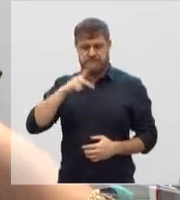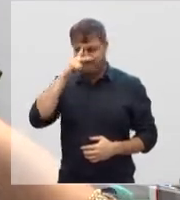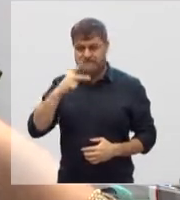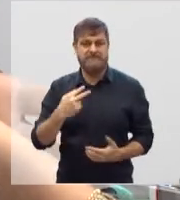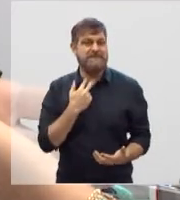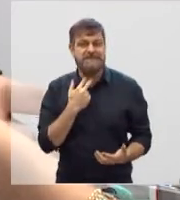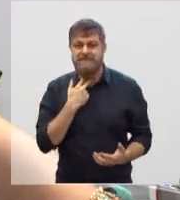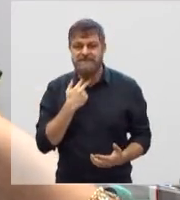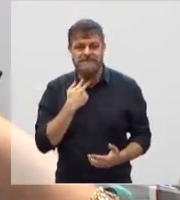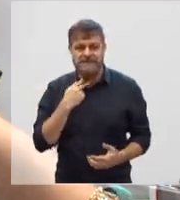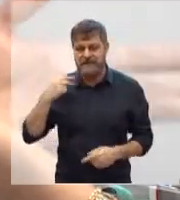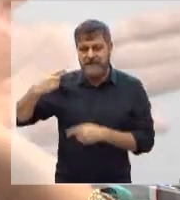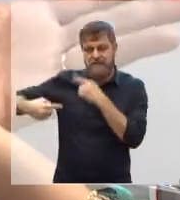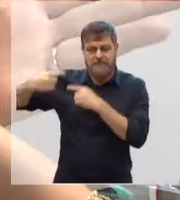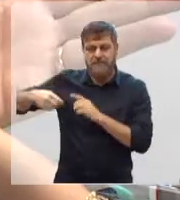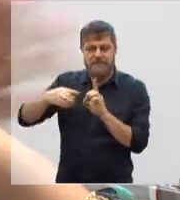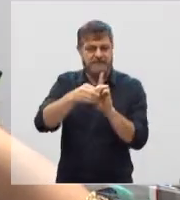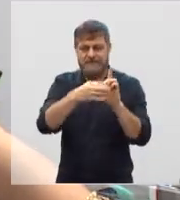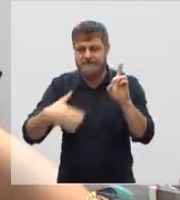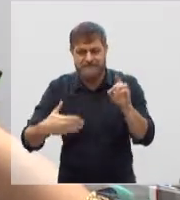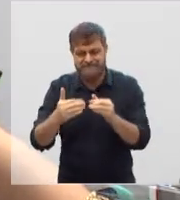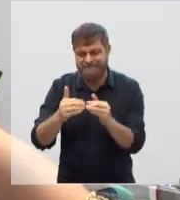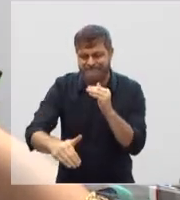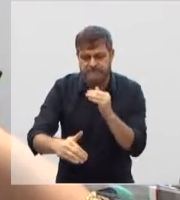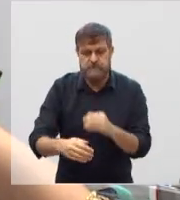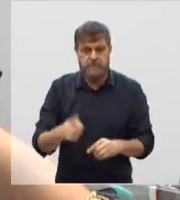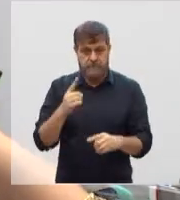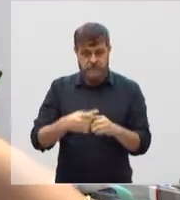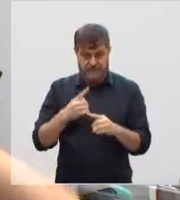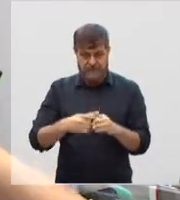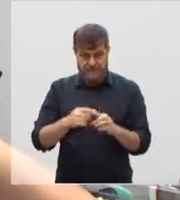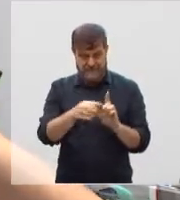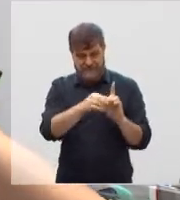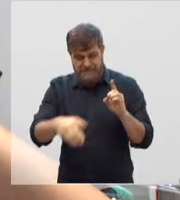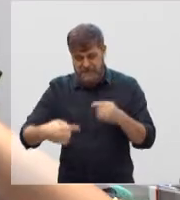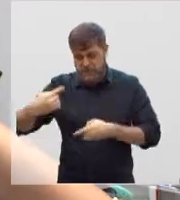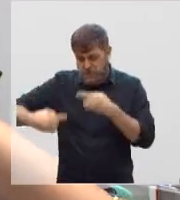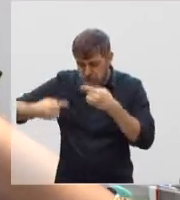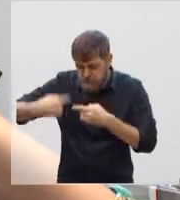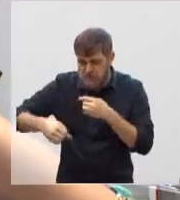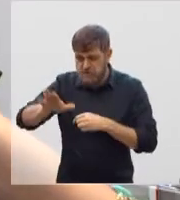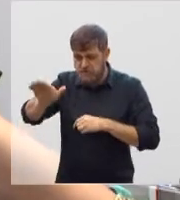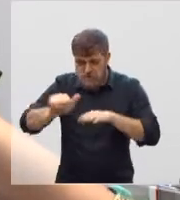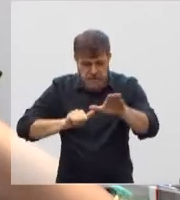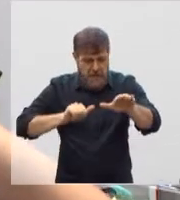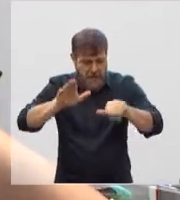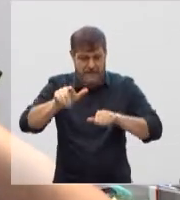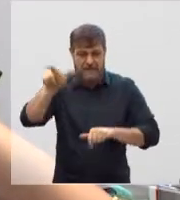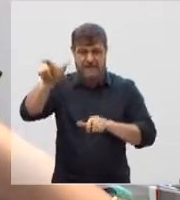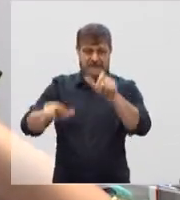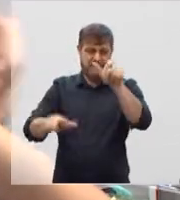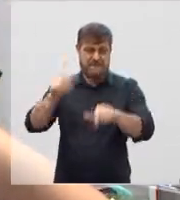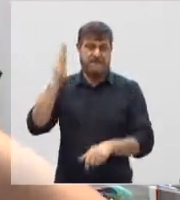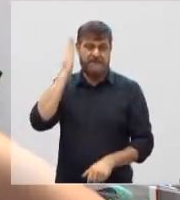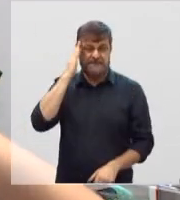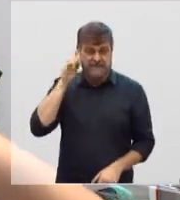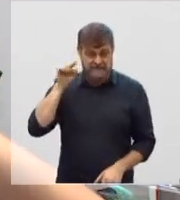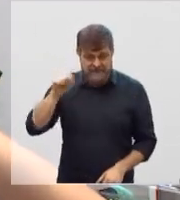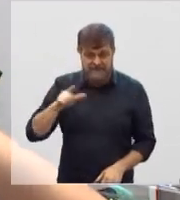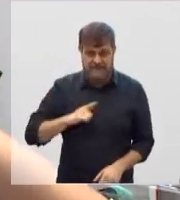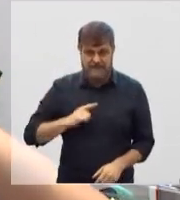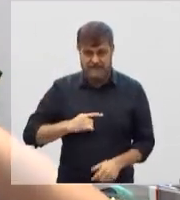capacidade, essa predisposição, não serve para ser político numa democracia. Porque a democracia você tem que discutir, inclusive, com pessoas que você sabe que